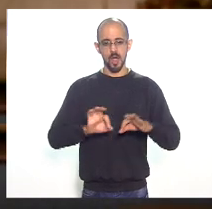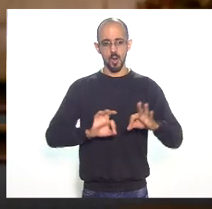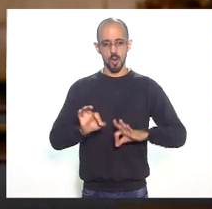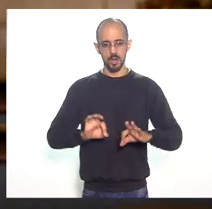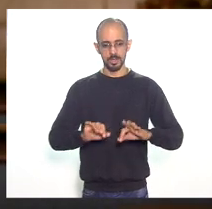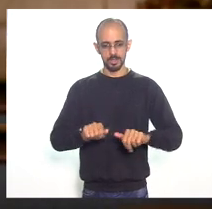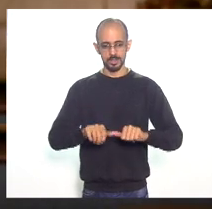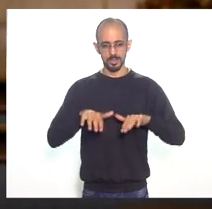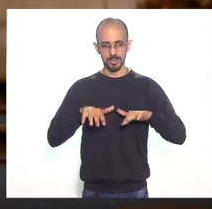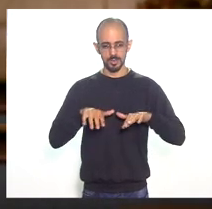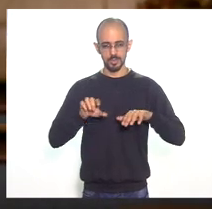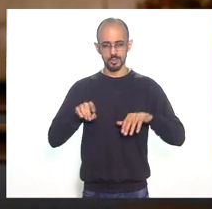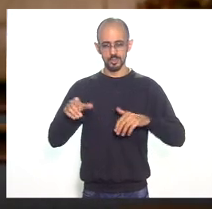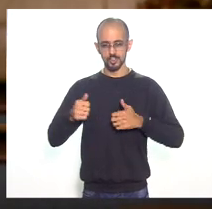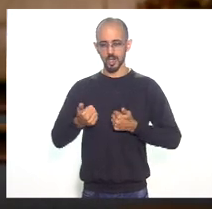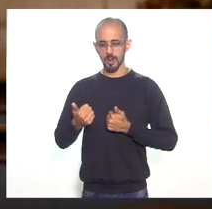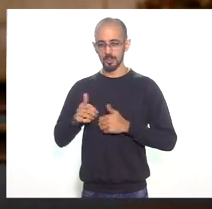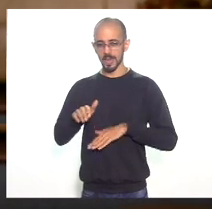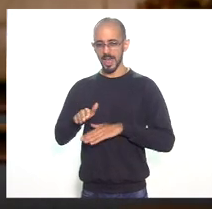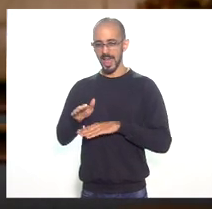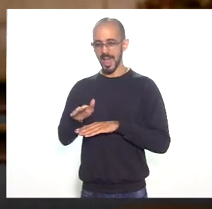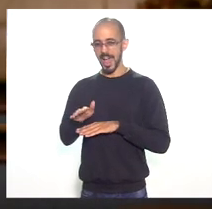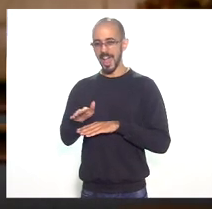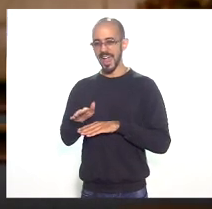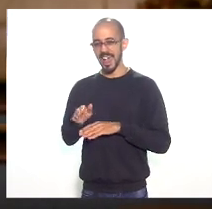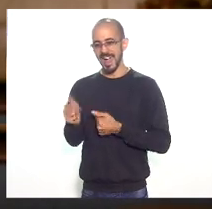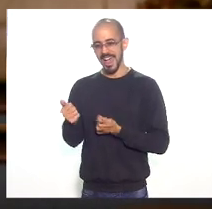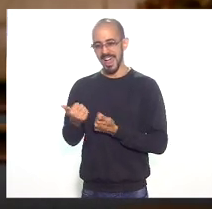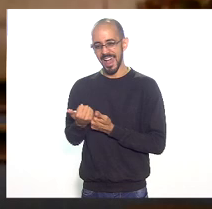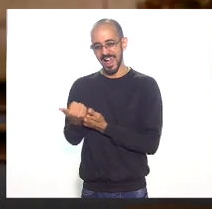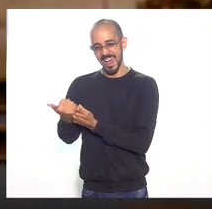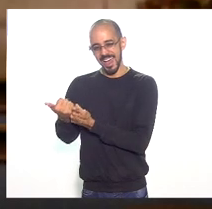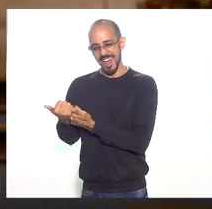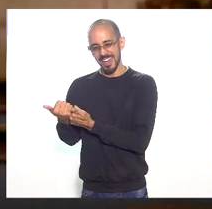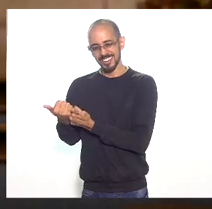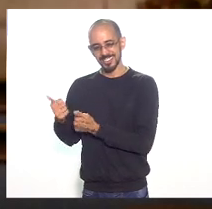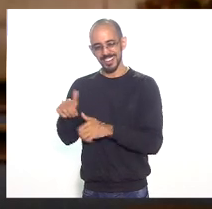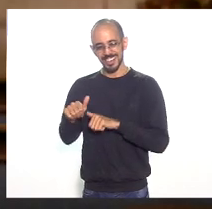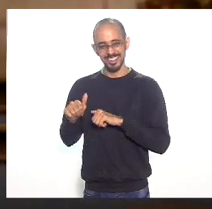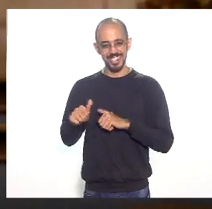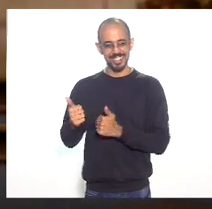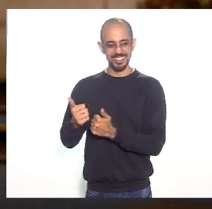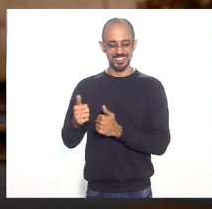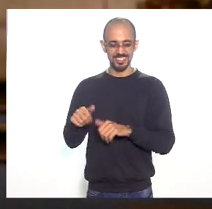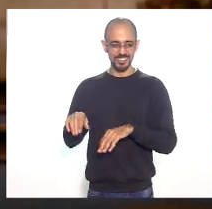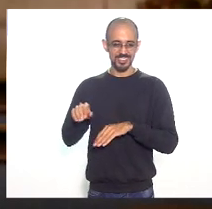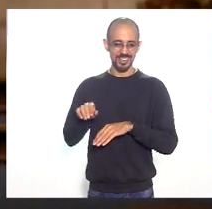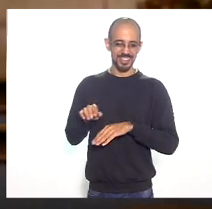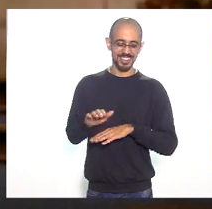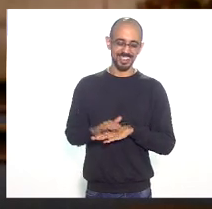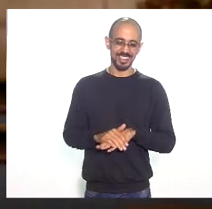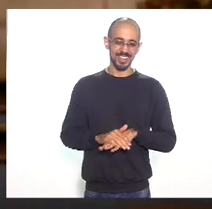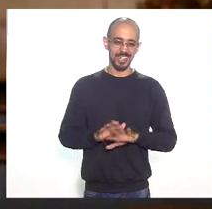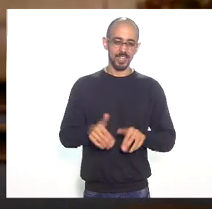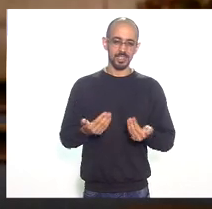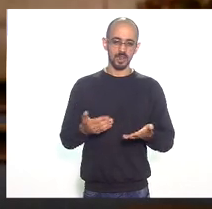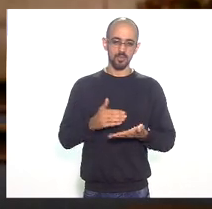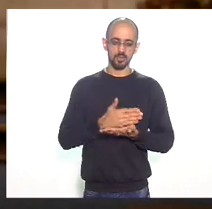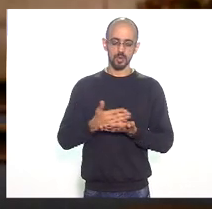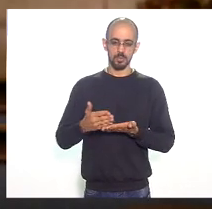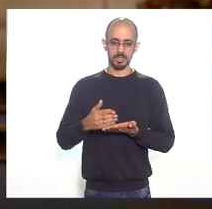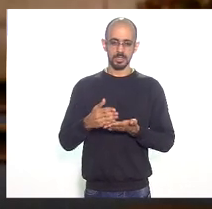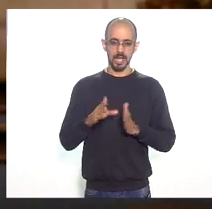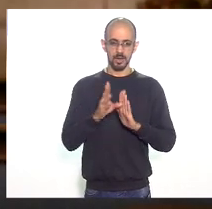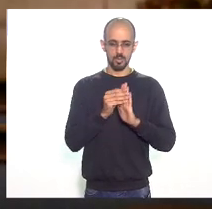agradar a assessoria, porque eu cheguei em uma semana, vai que a assessoria briga comigo, né? Então, vamos à pauta e, ao final,